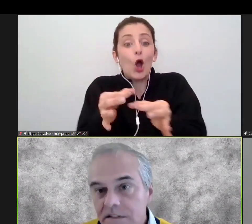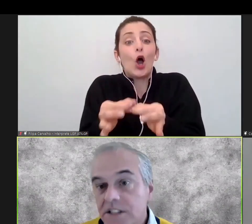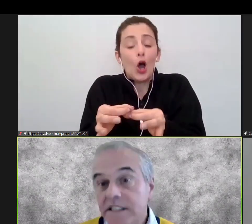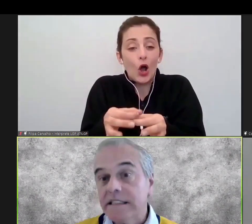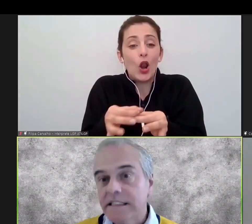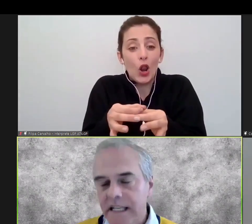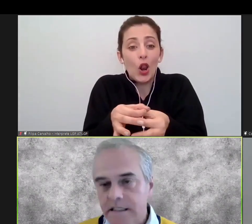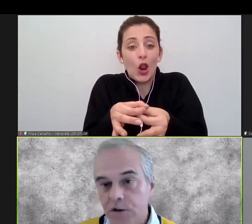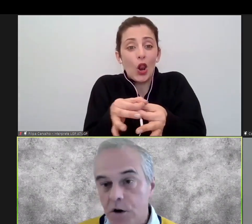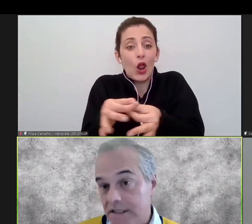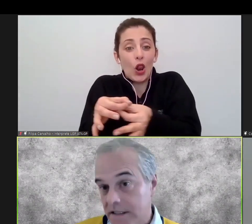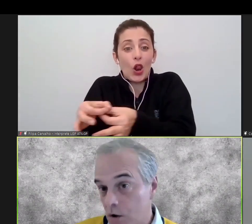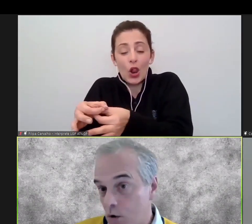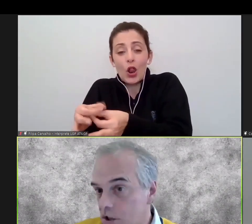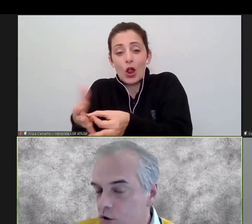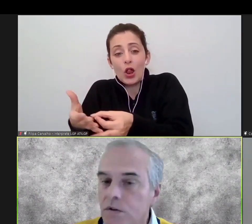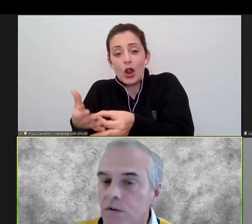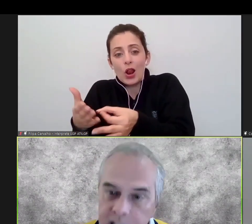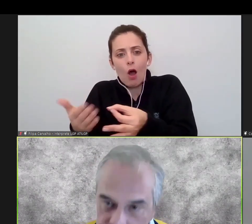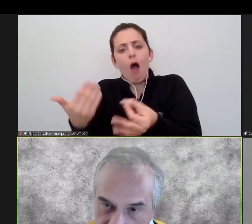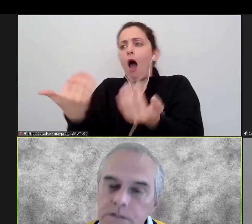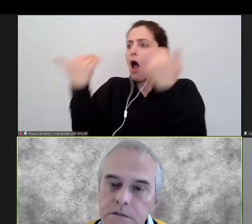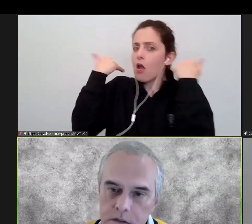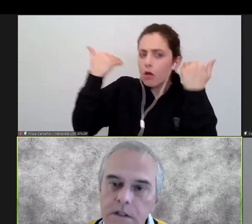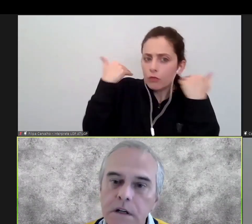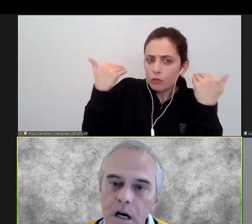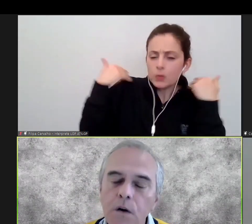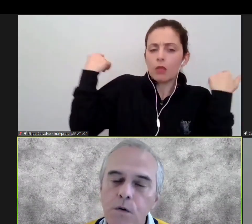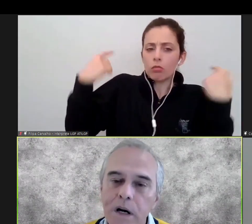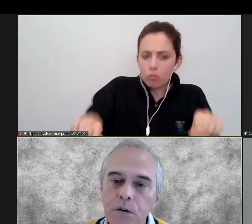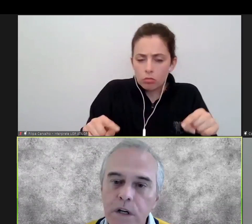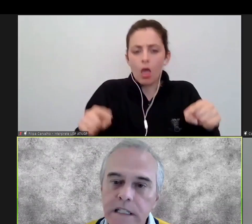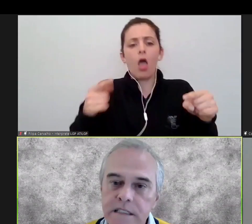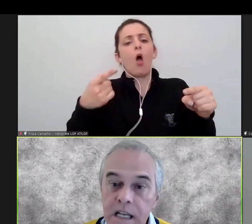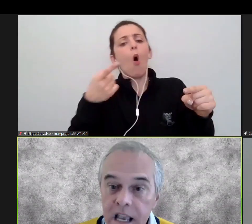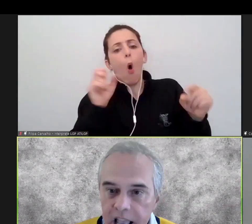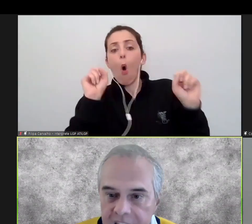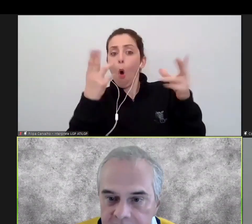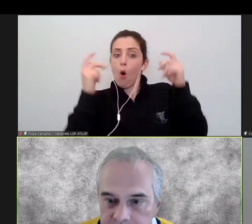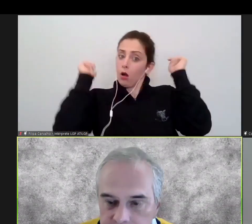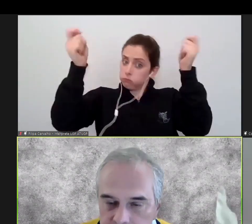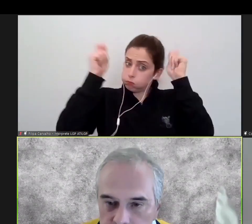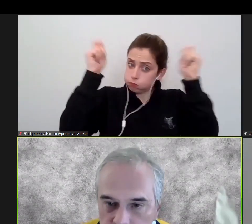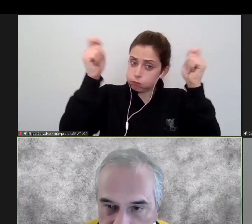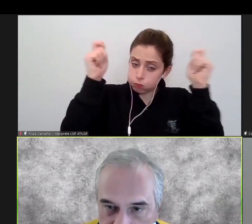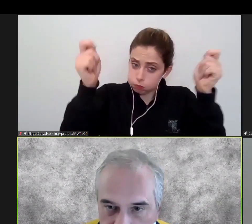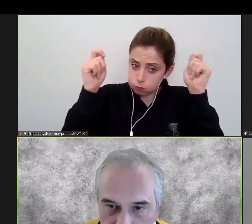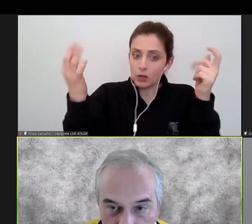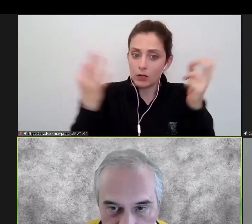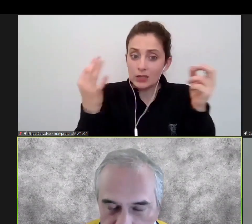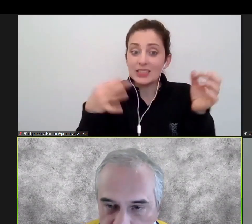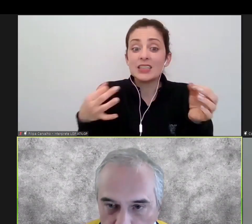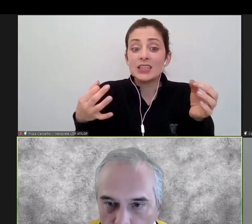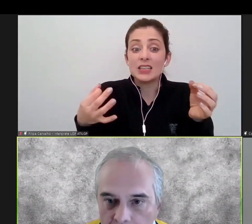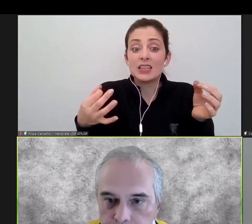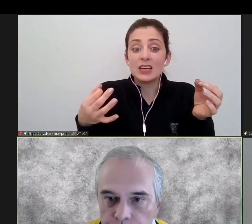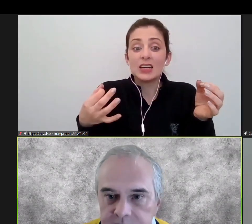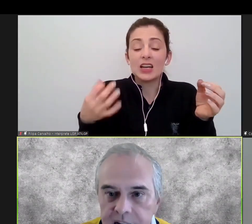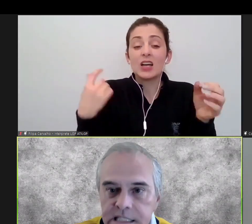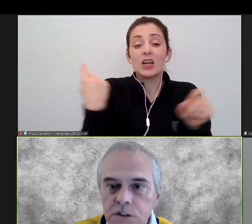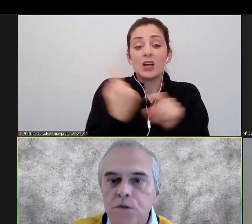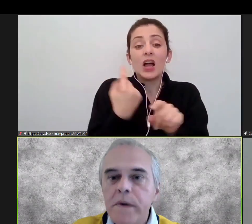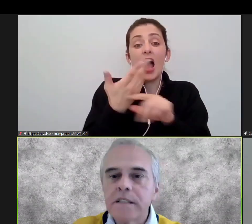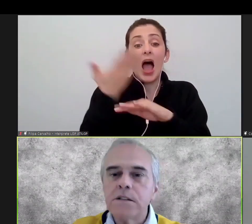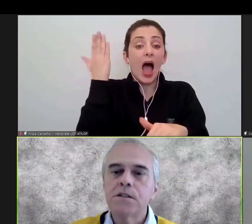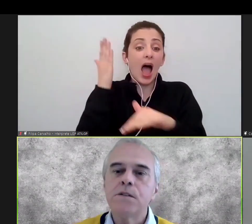maneira, ou elas têm acesso à informação, ou elas contestam alguma coisa, essas coisas que ocorrem por